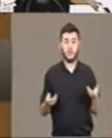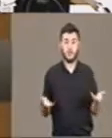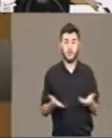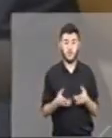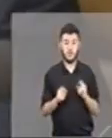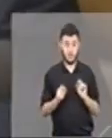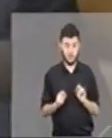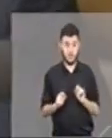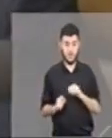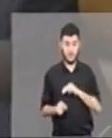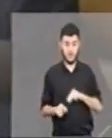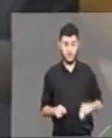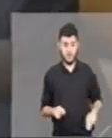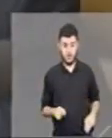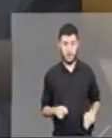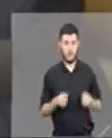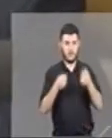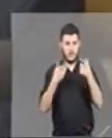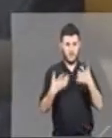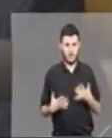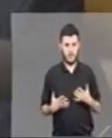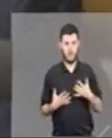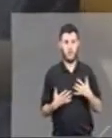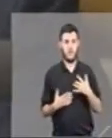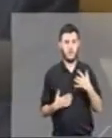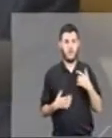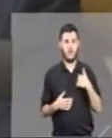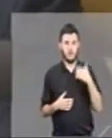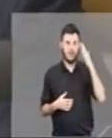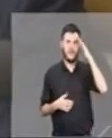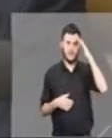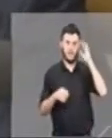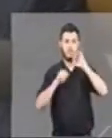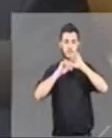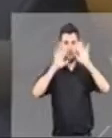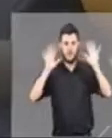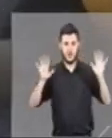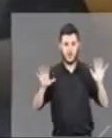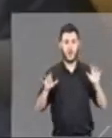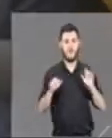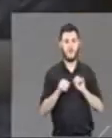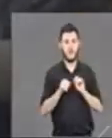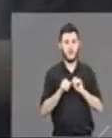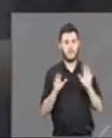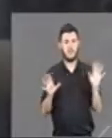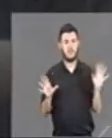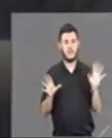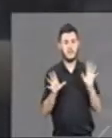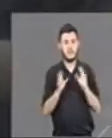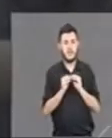Barroso, de maneira muito clara, muito lúcida, não é? Fez uma síntese bastante